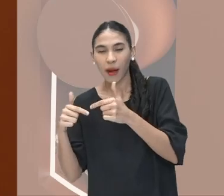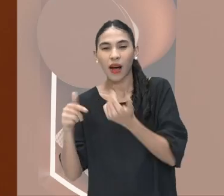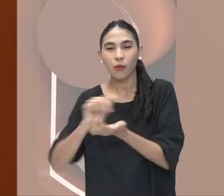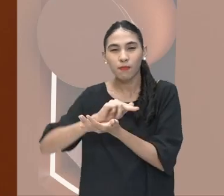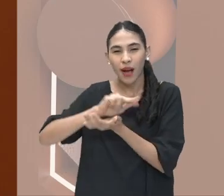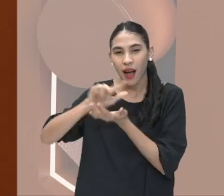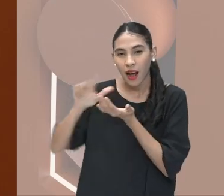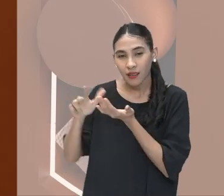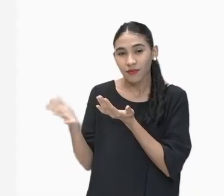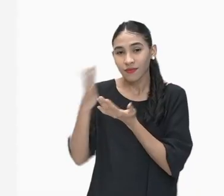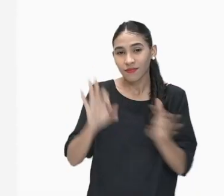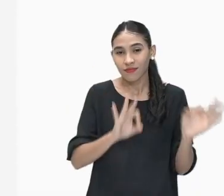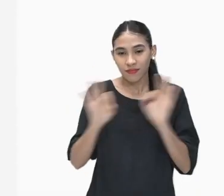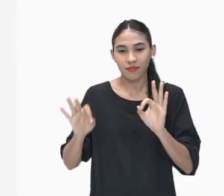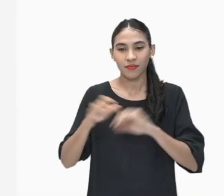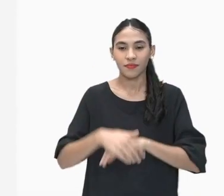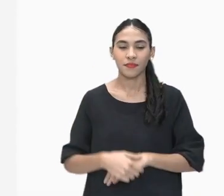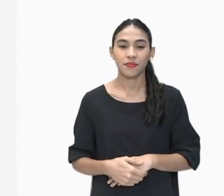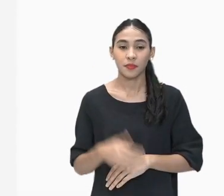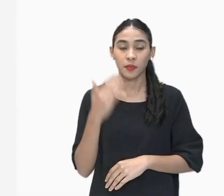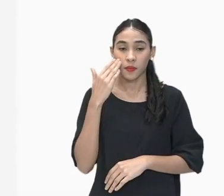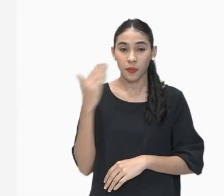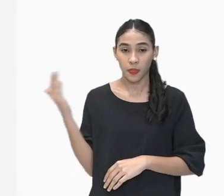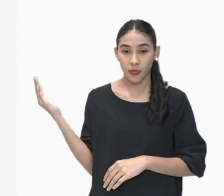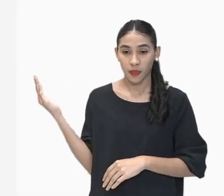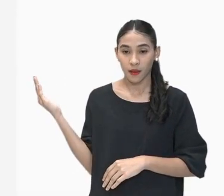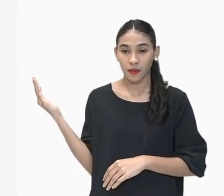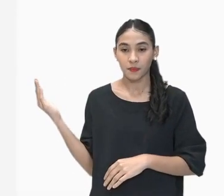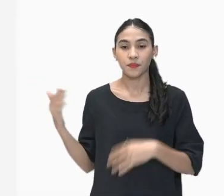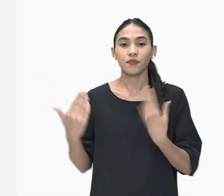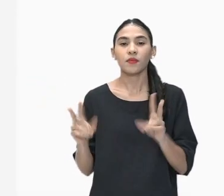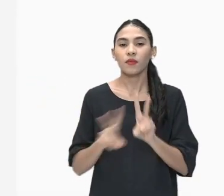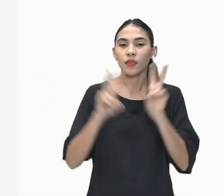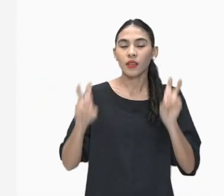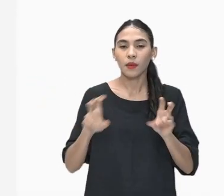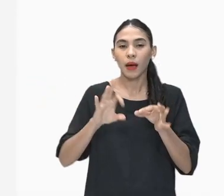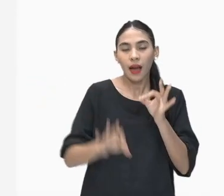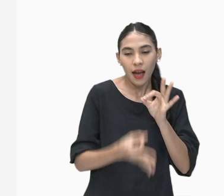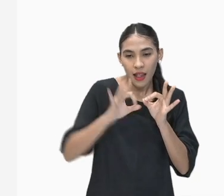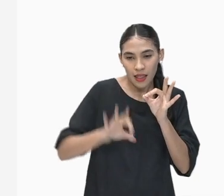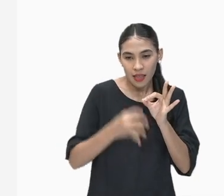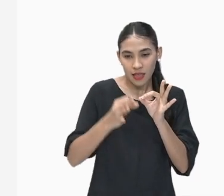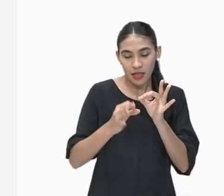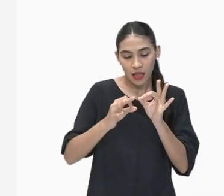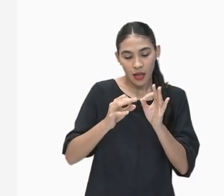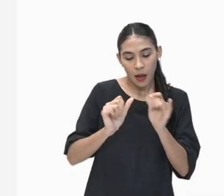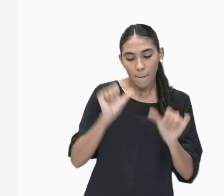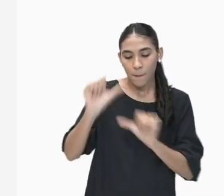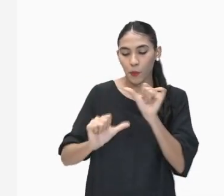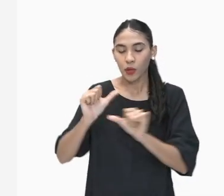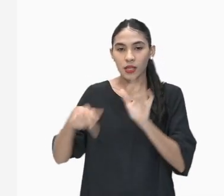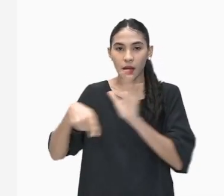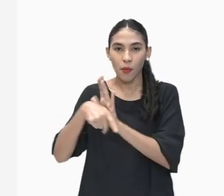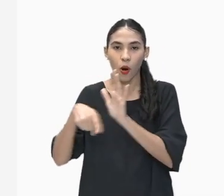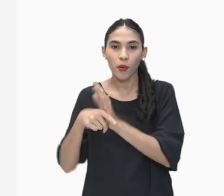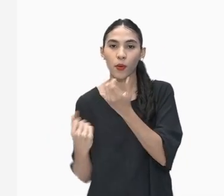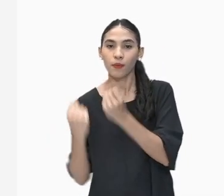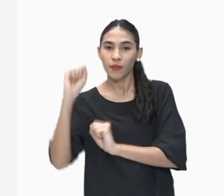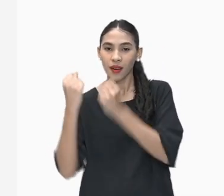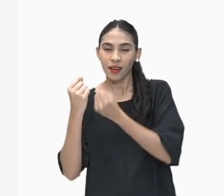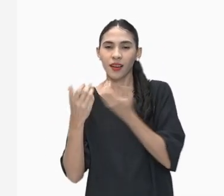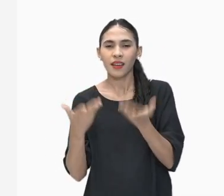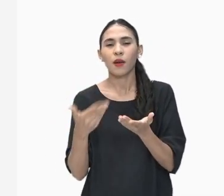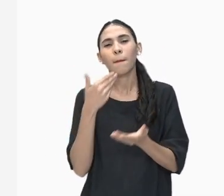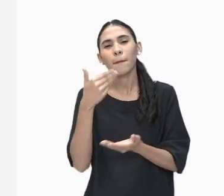diversificada. Vamos lá então? Vejam lá. Vamos falar então do artesanato à manufatura. Eu gostaria de chamar a atenção